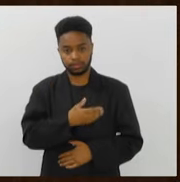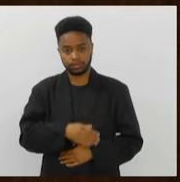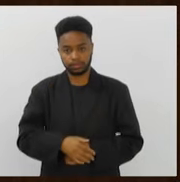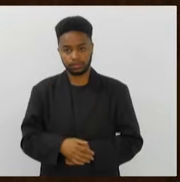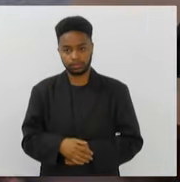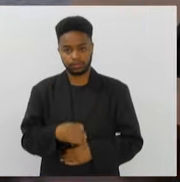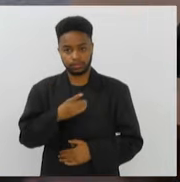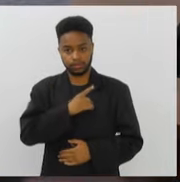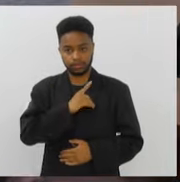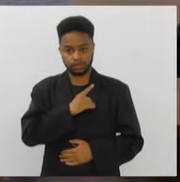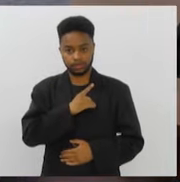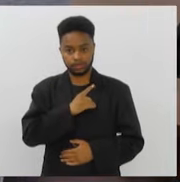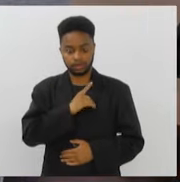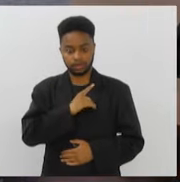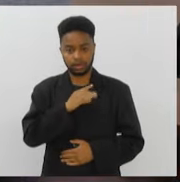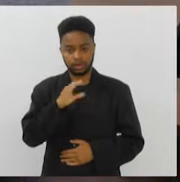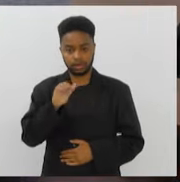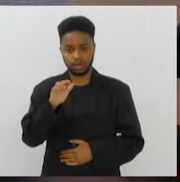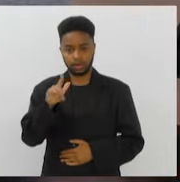delegado Carlos Augusto.